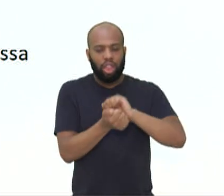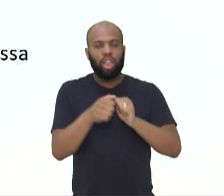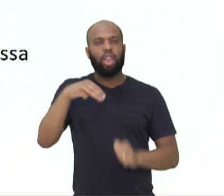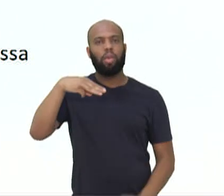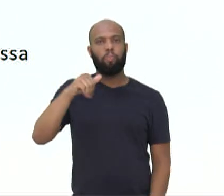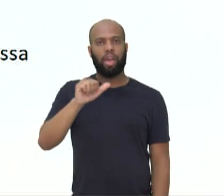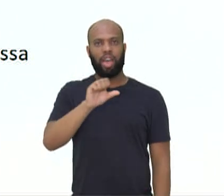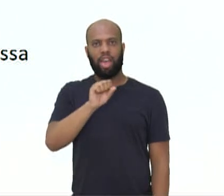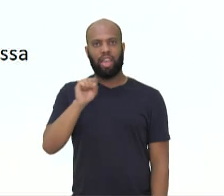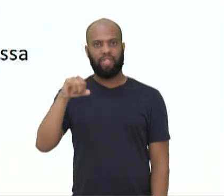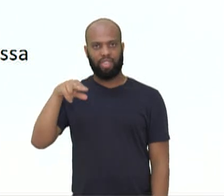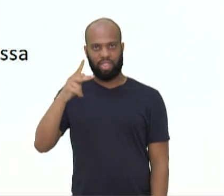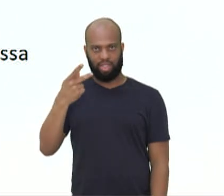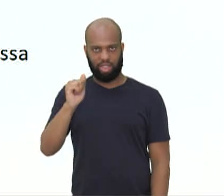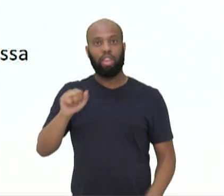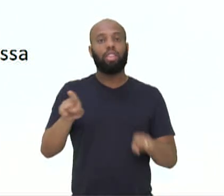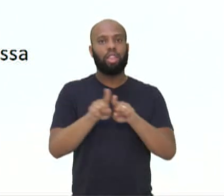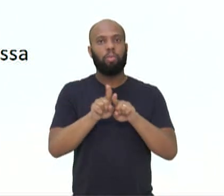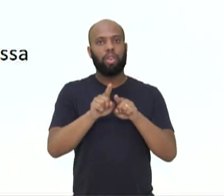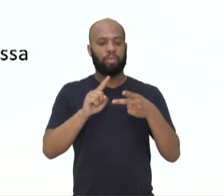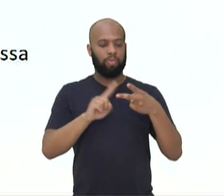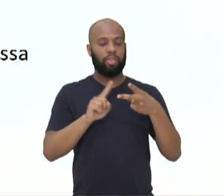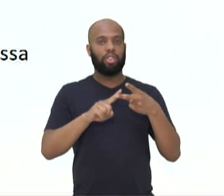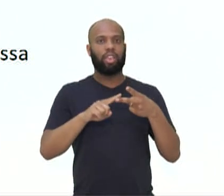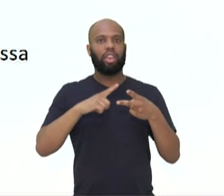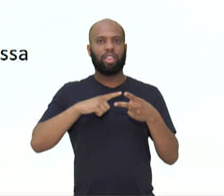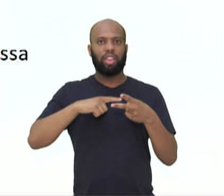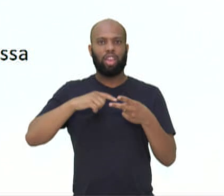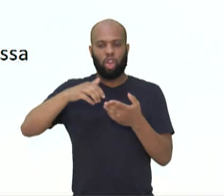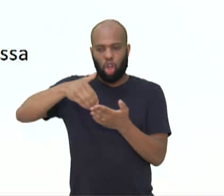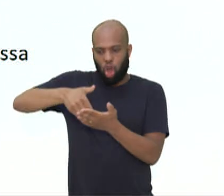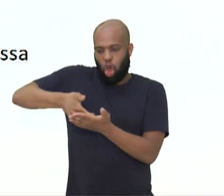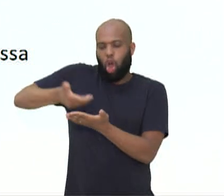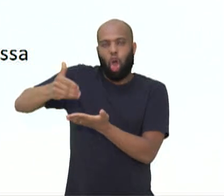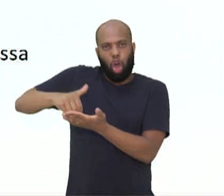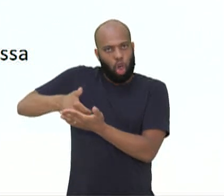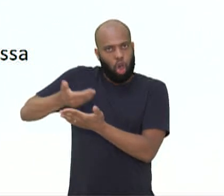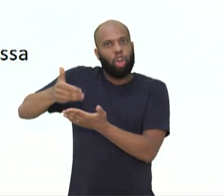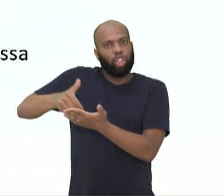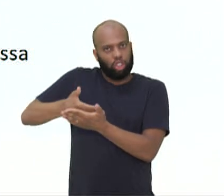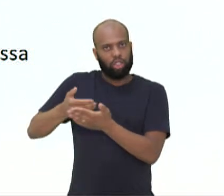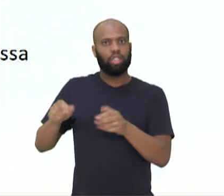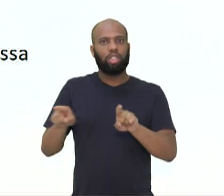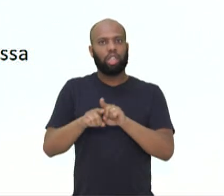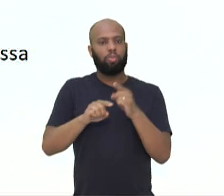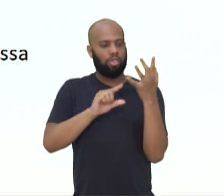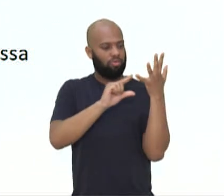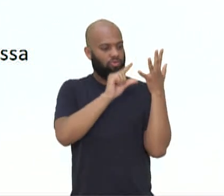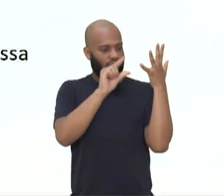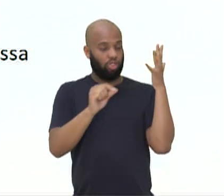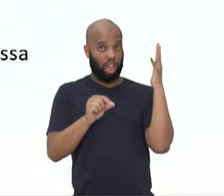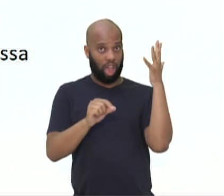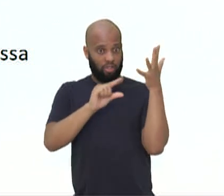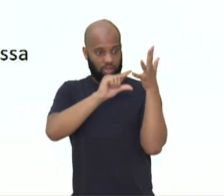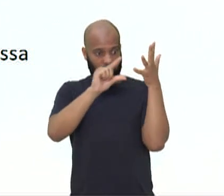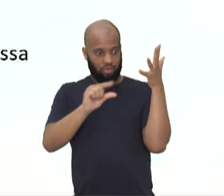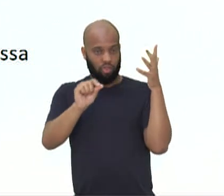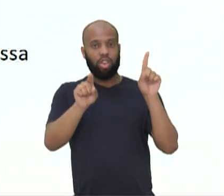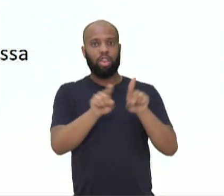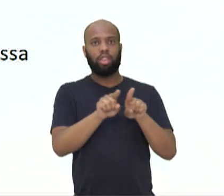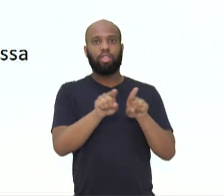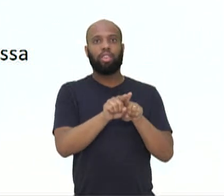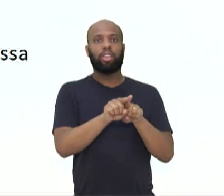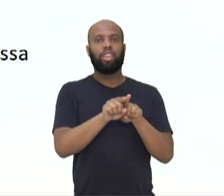tem problema. Nós vamos usar conchas de animais, né, marinhos, folhas de árvores,